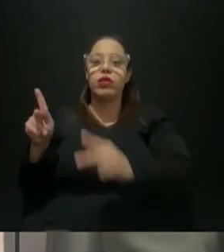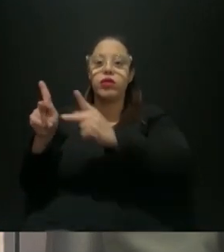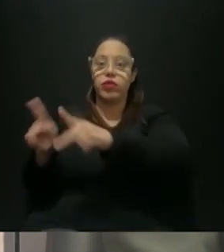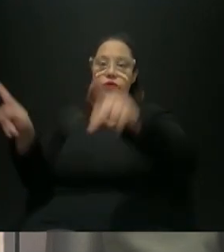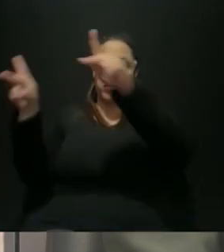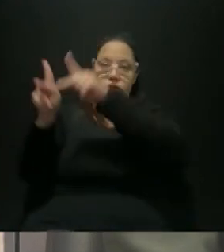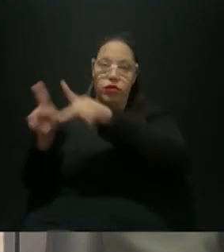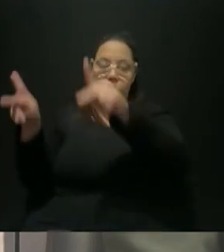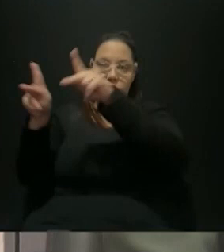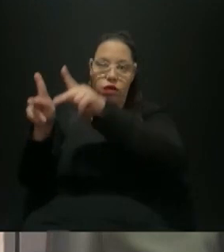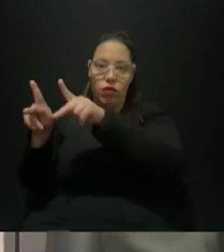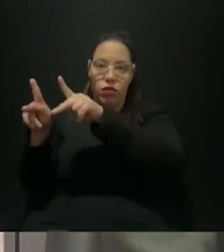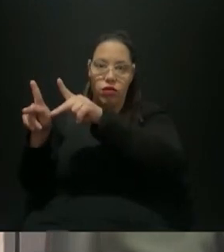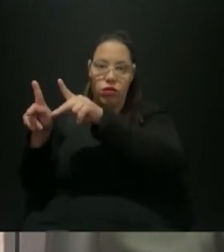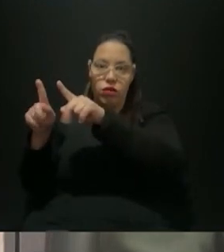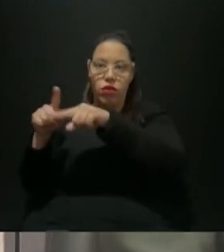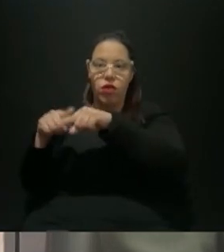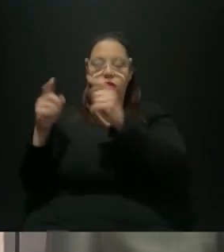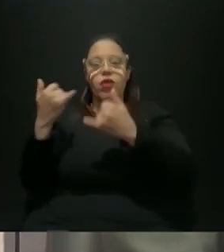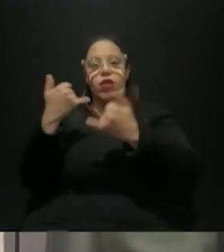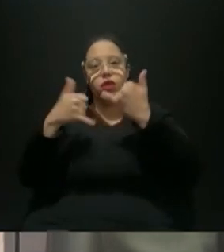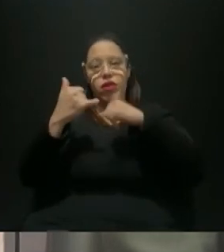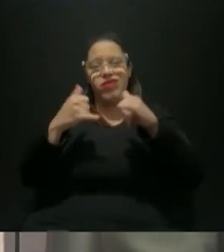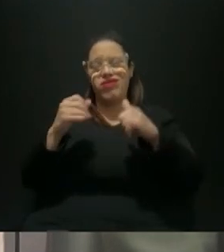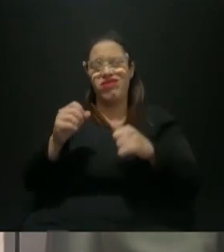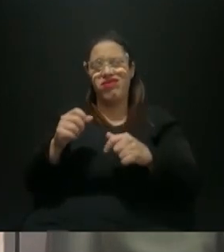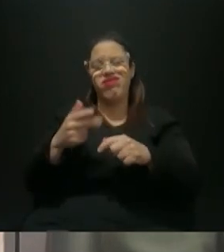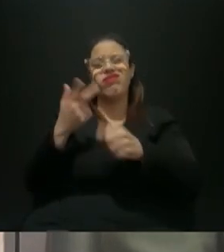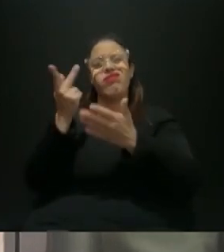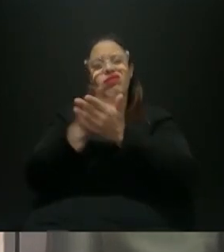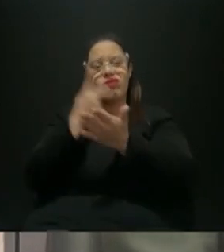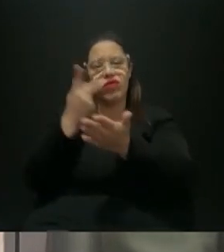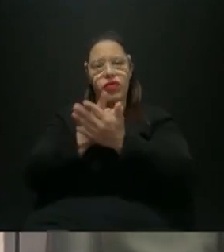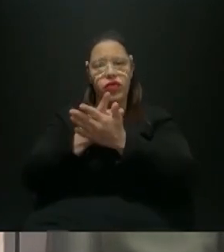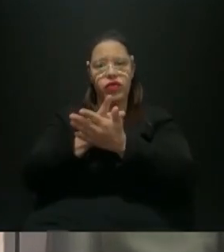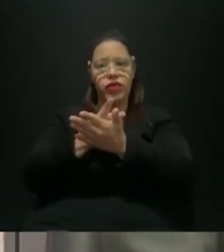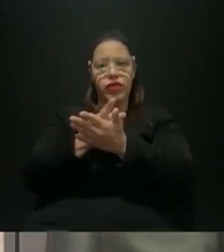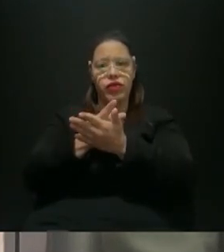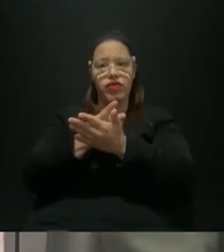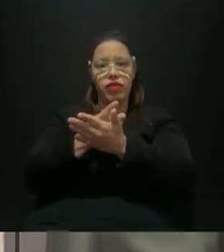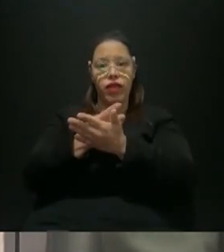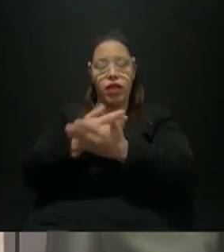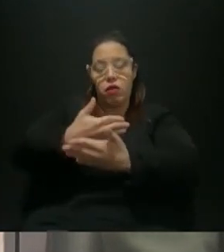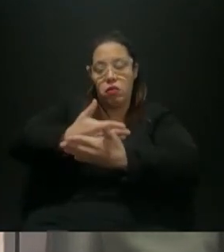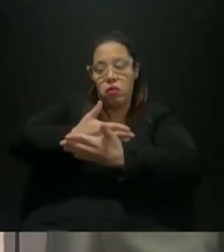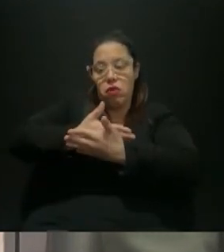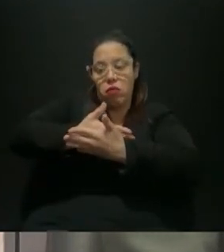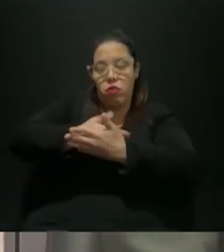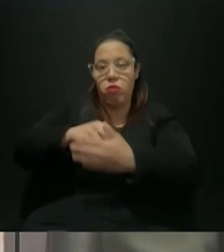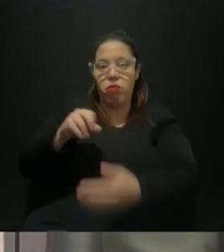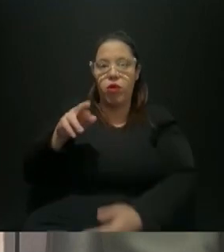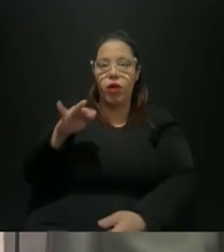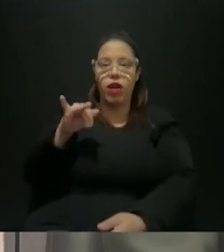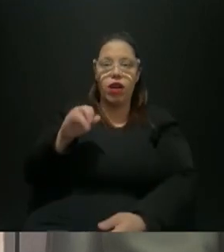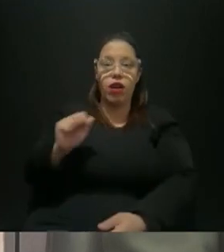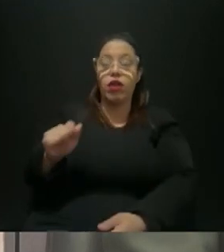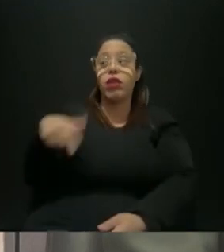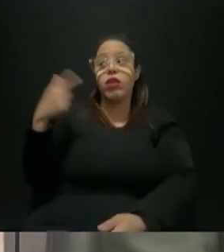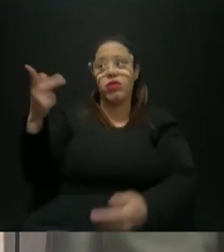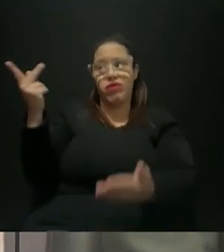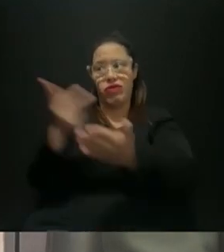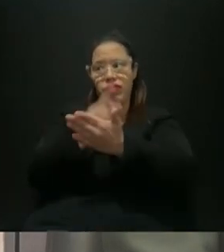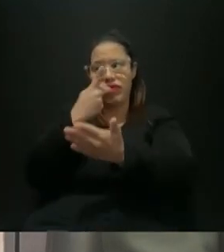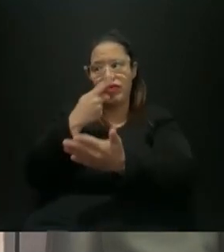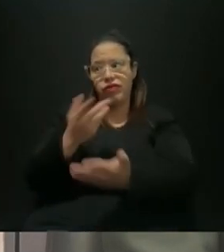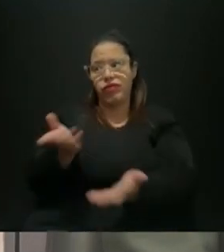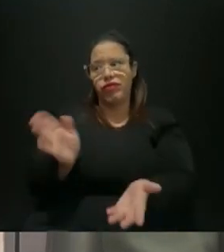brincar, é que tem alguma coisa errada. Se ela pede um Baby Alive, tem outra coisa errada. A gente está trabalhando com a